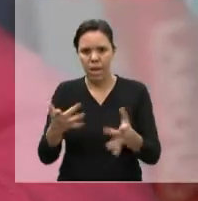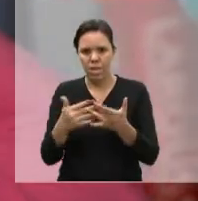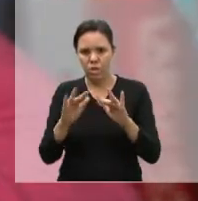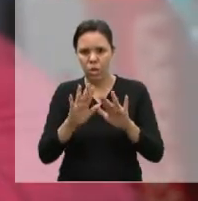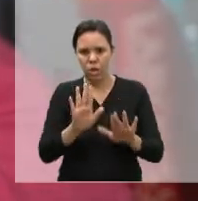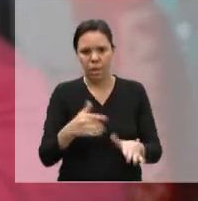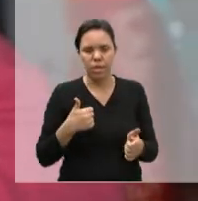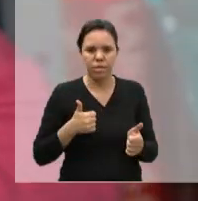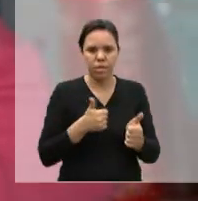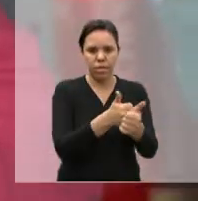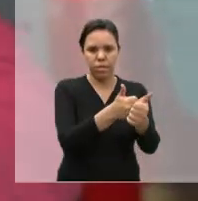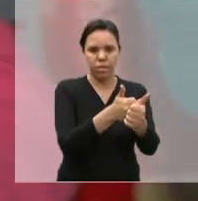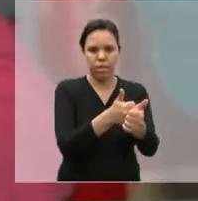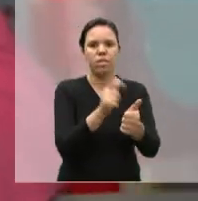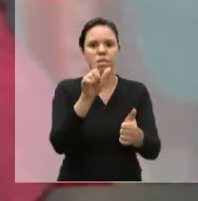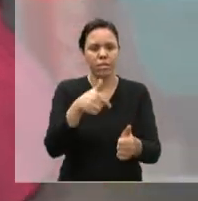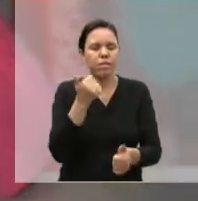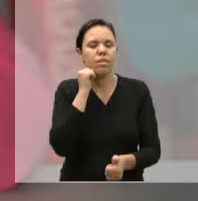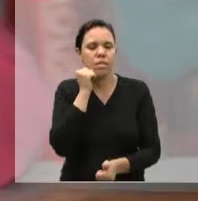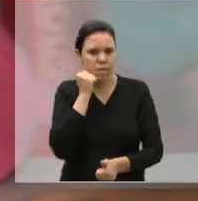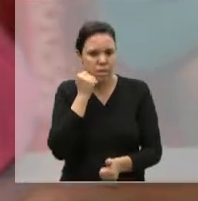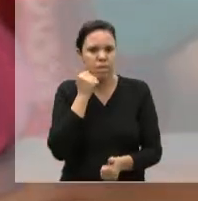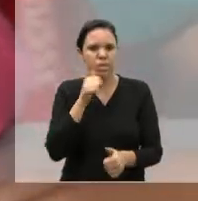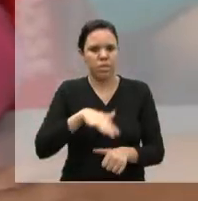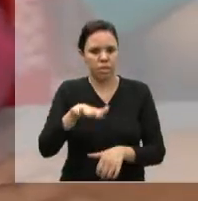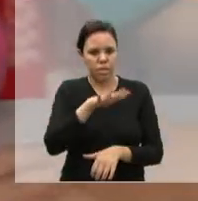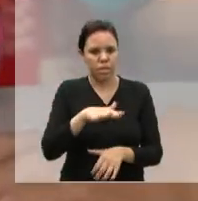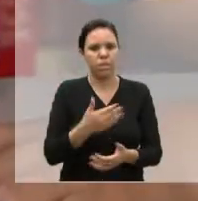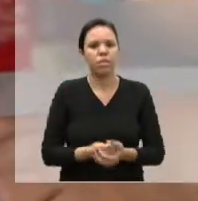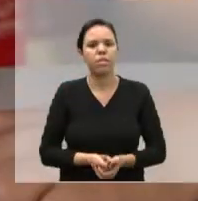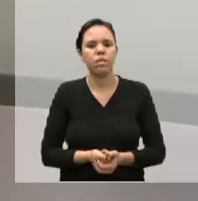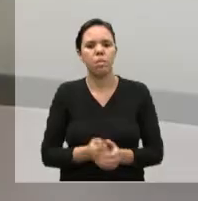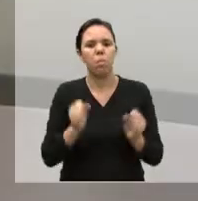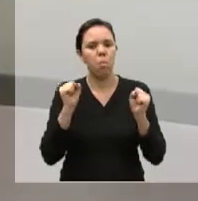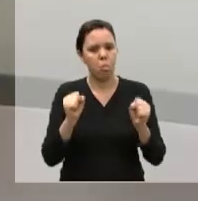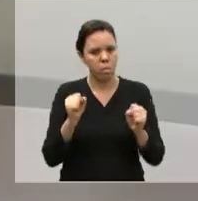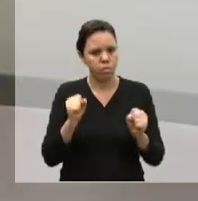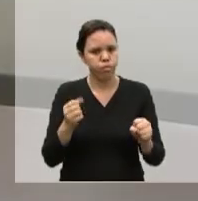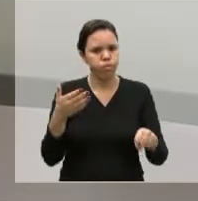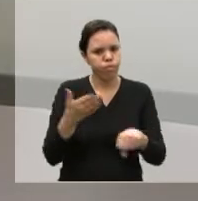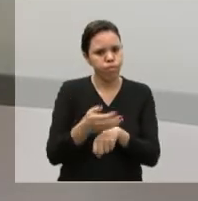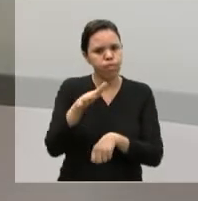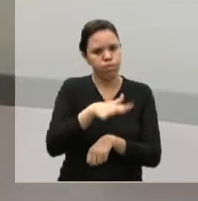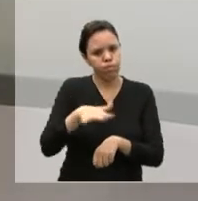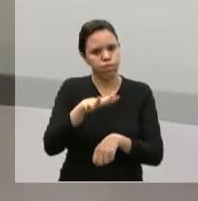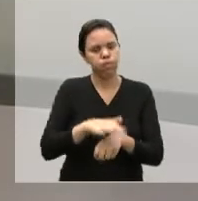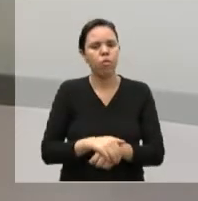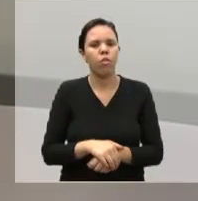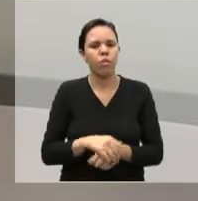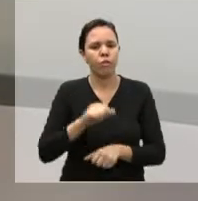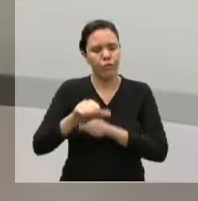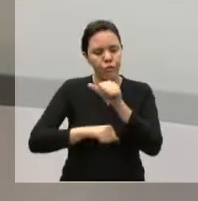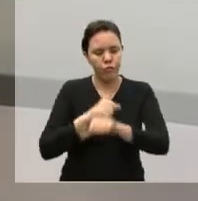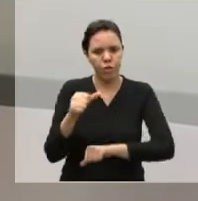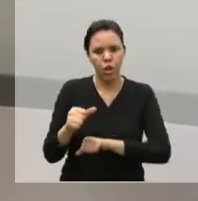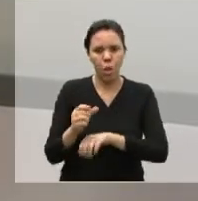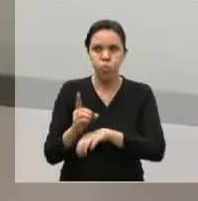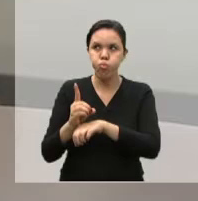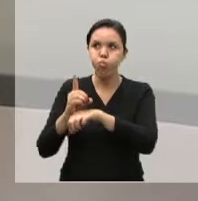quer largar mais, só que vai seguir pelo caminho das ciências. Para poder entrar na área de